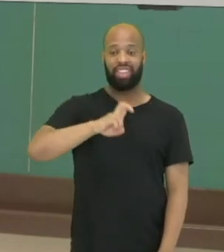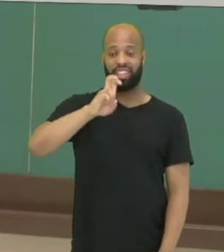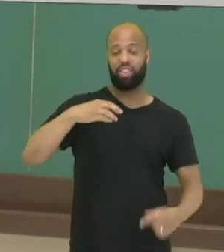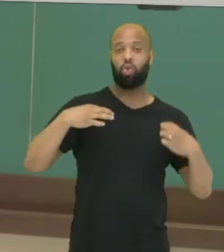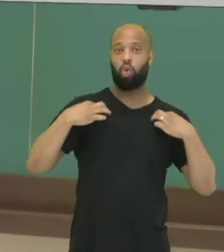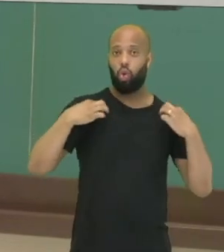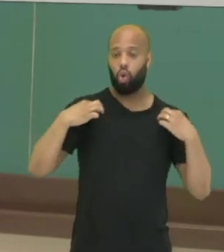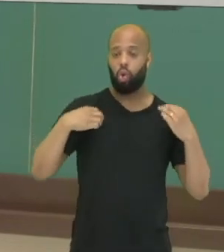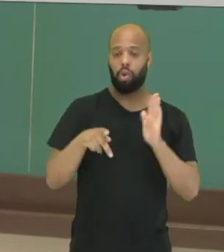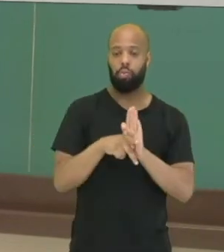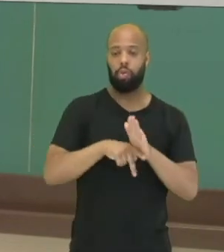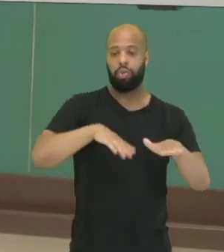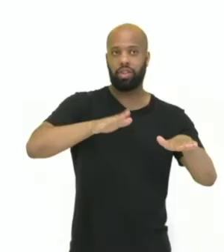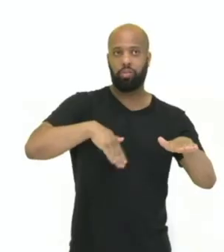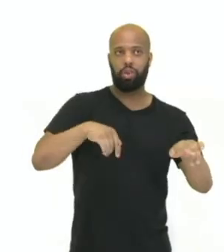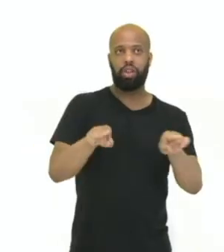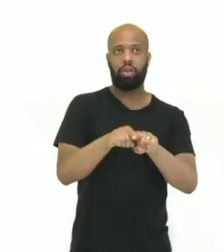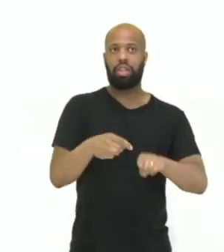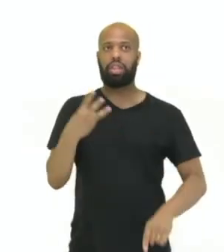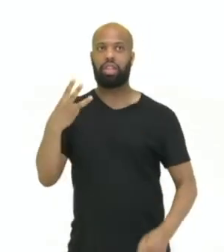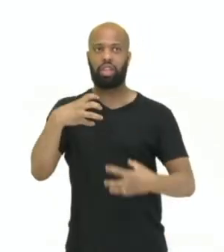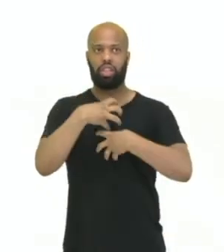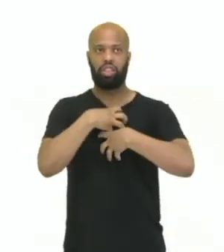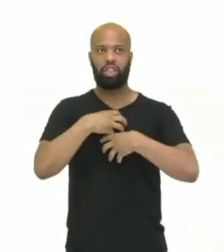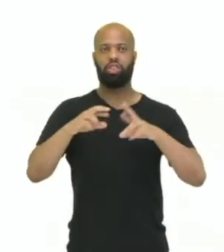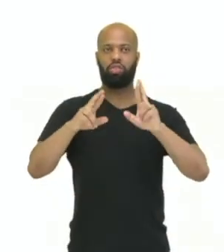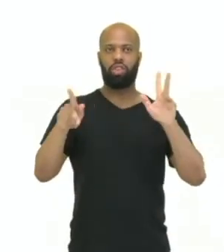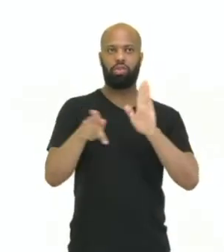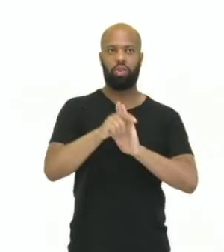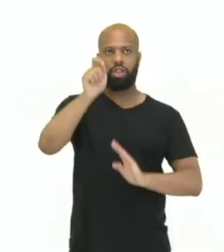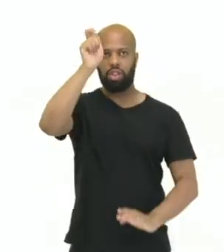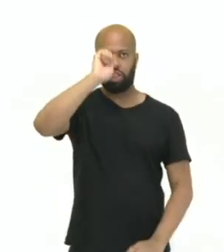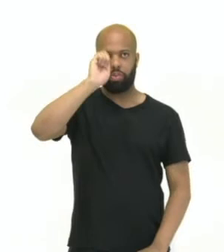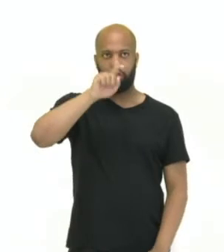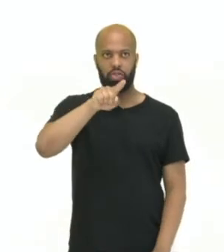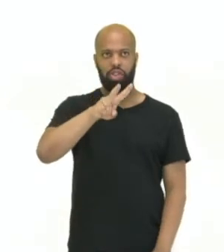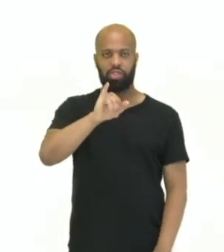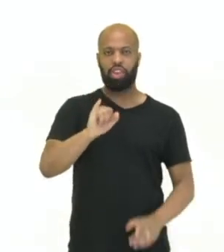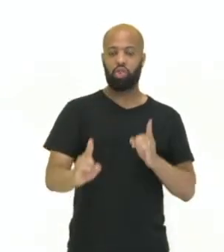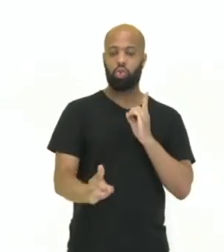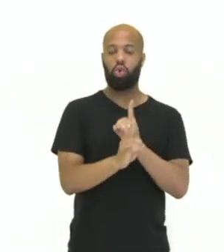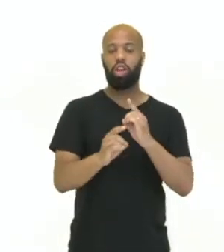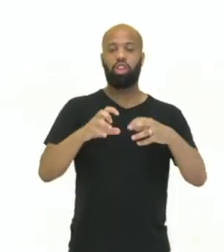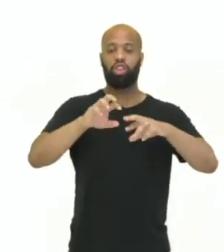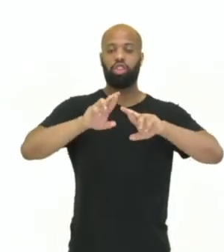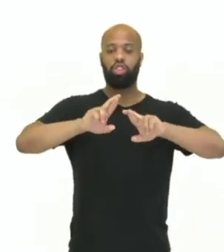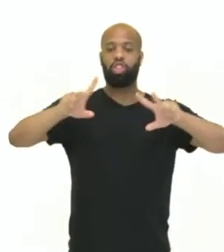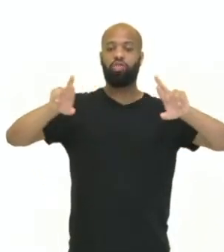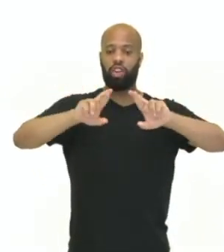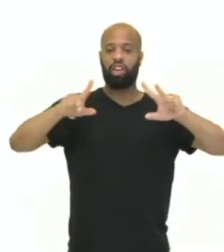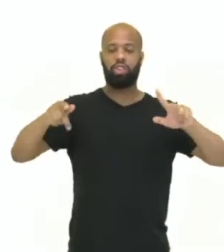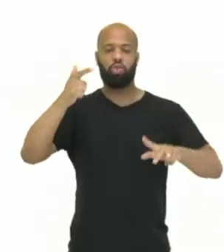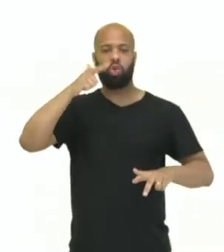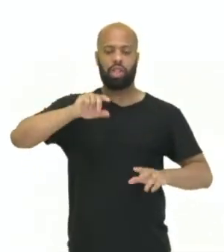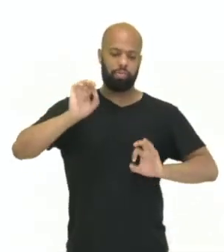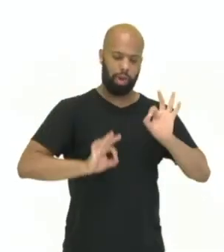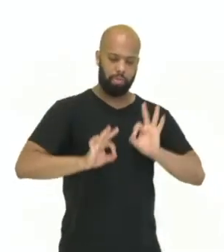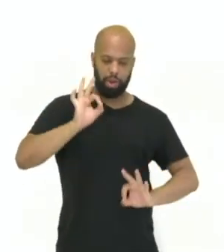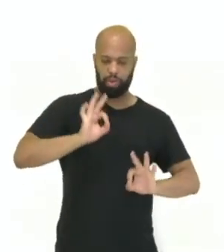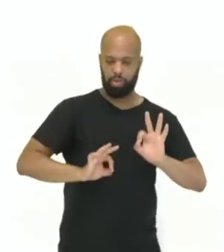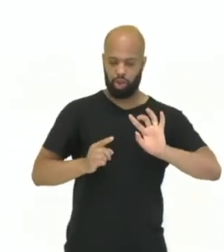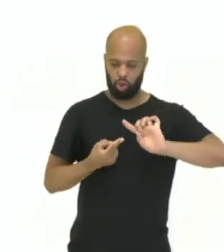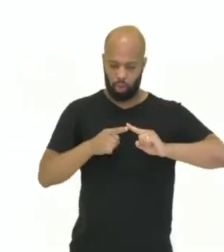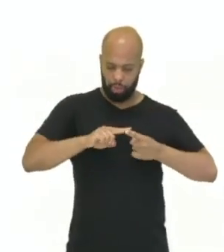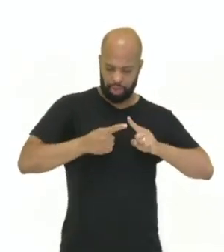modelos diferentes de chapéu, determine o número de maneiras distintas da Manuela se vestir para